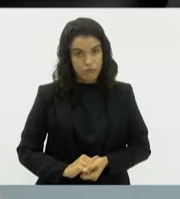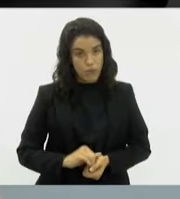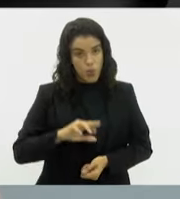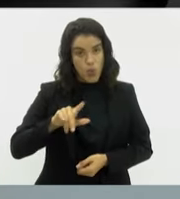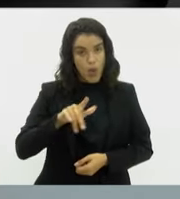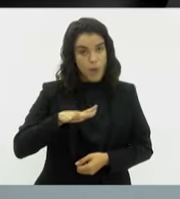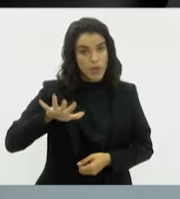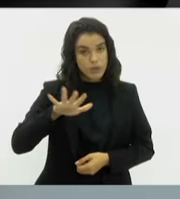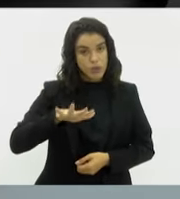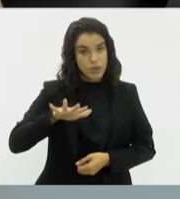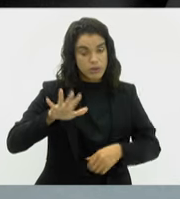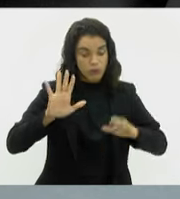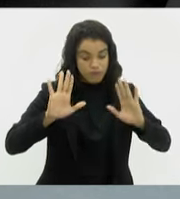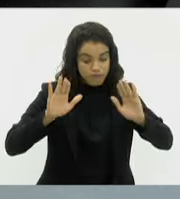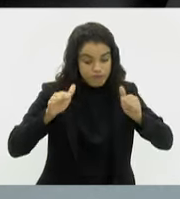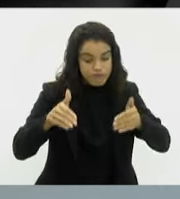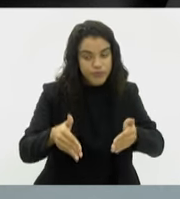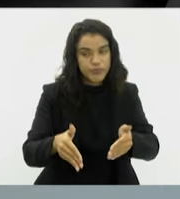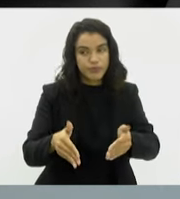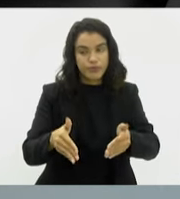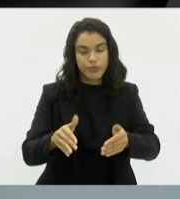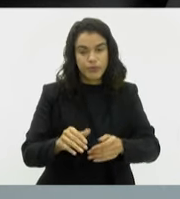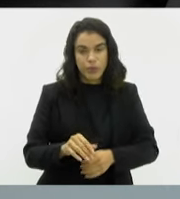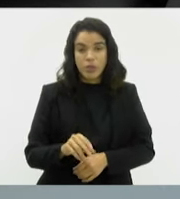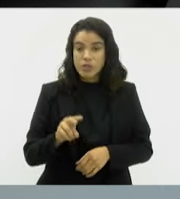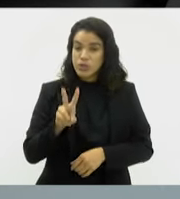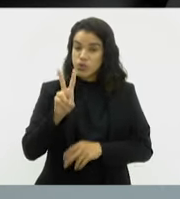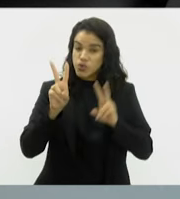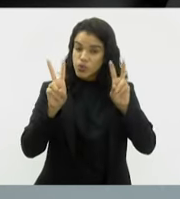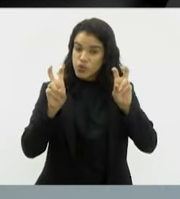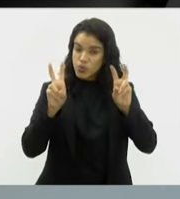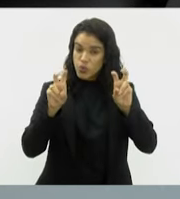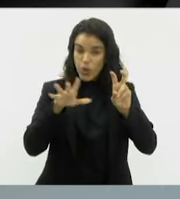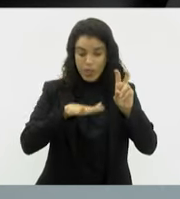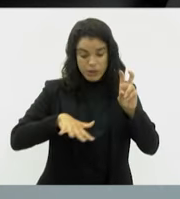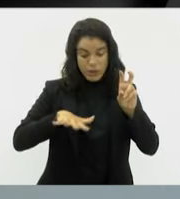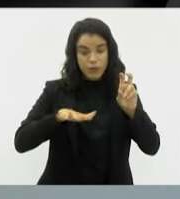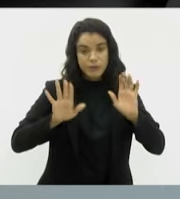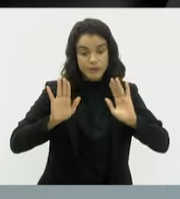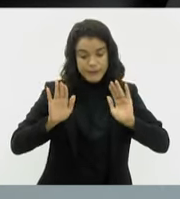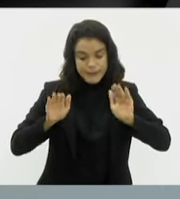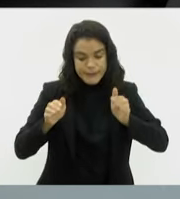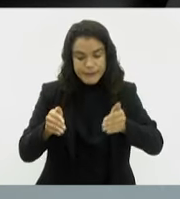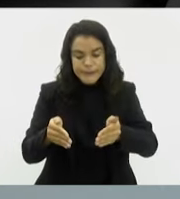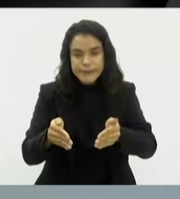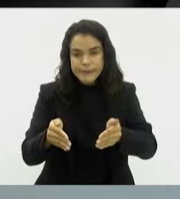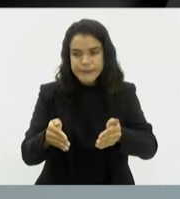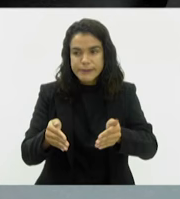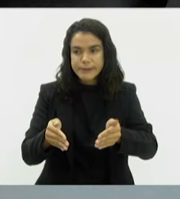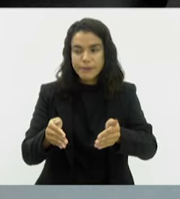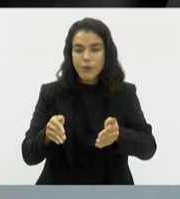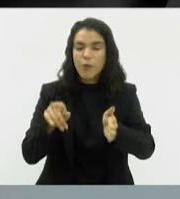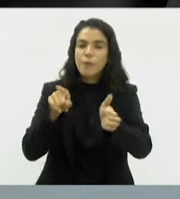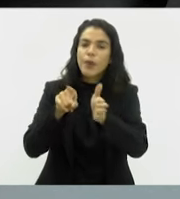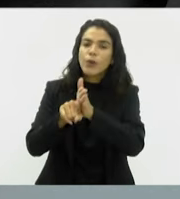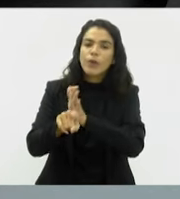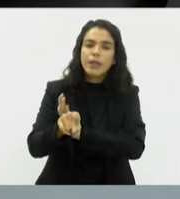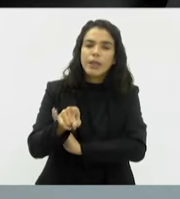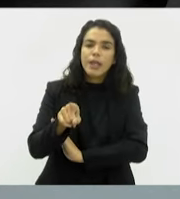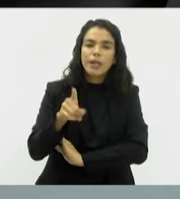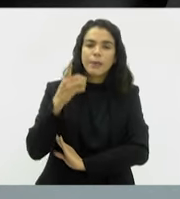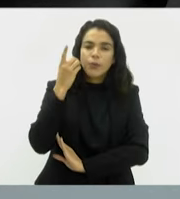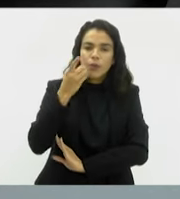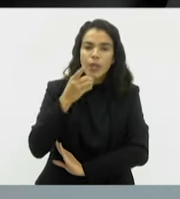específica. Sobre a questão específica, eu queria perguntar ao deputado Guilherme